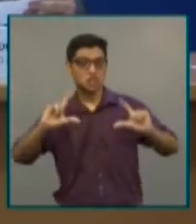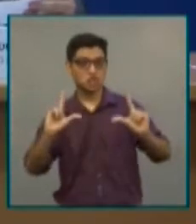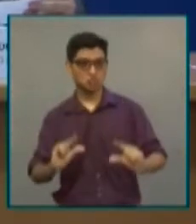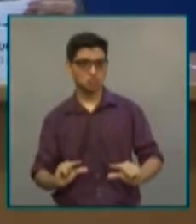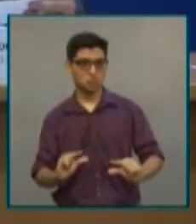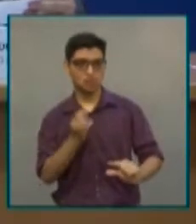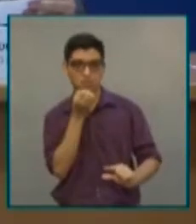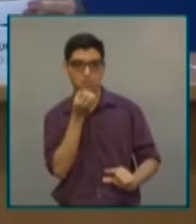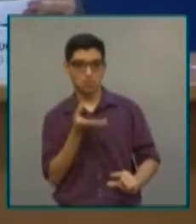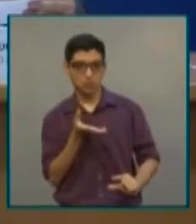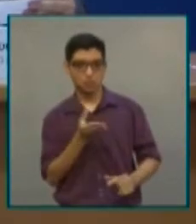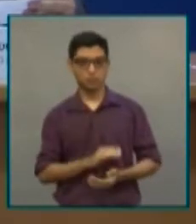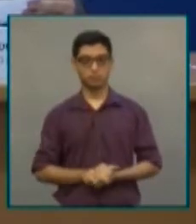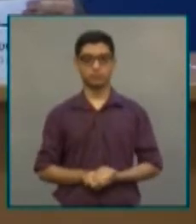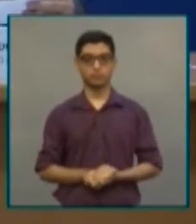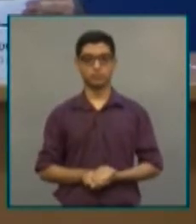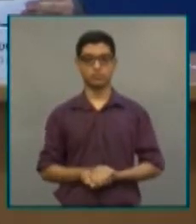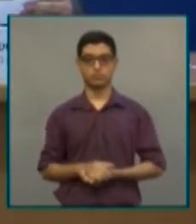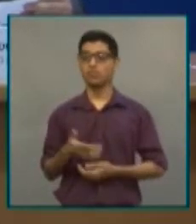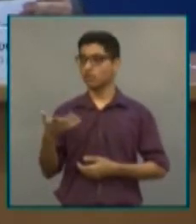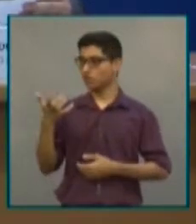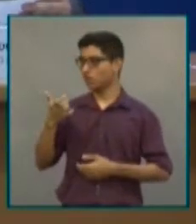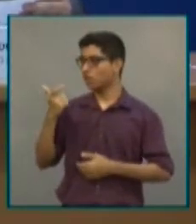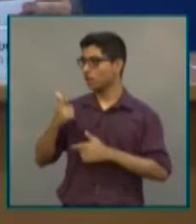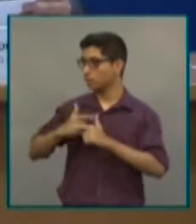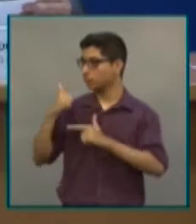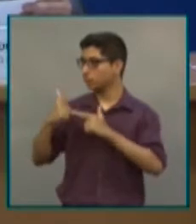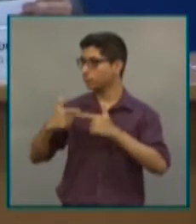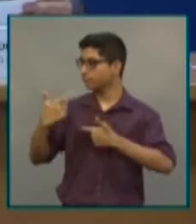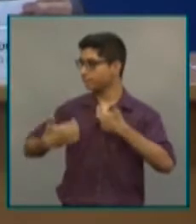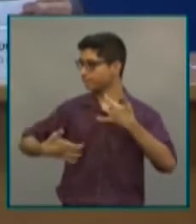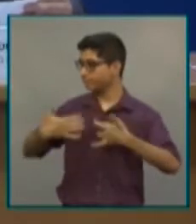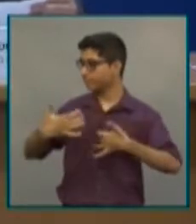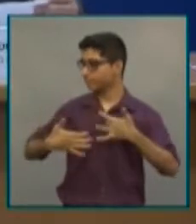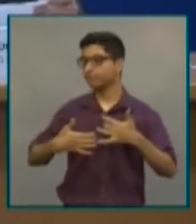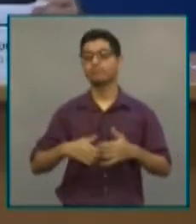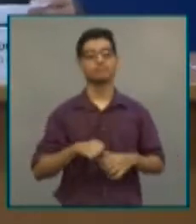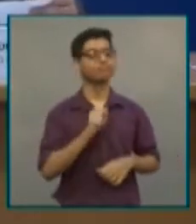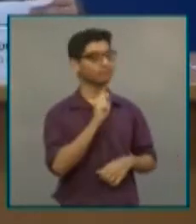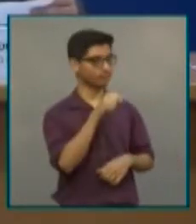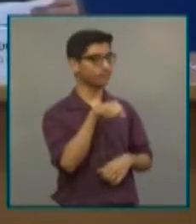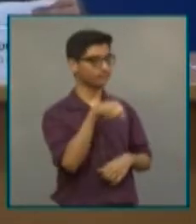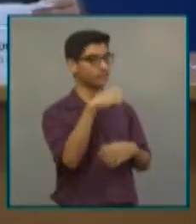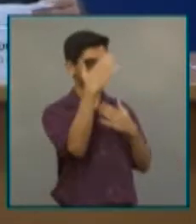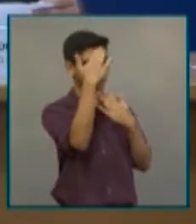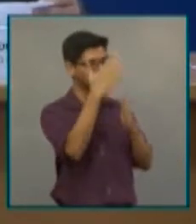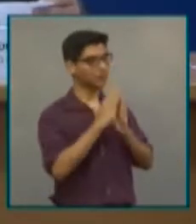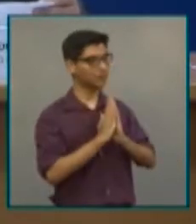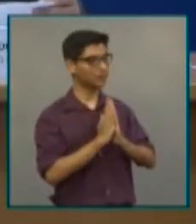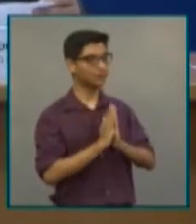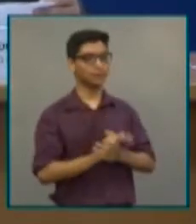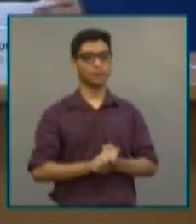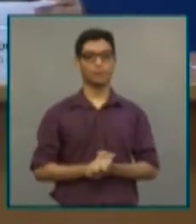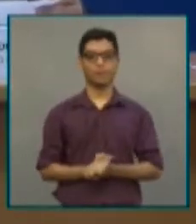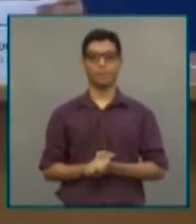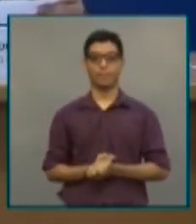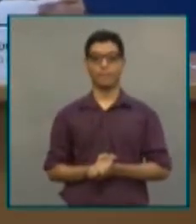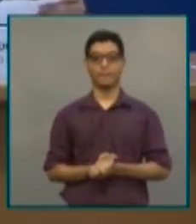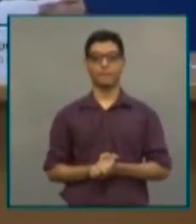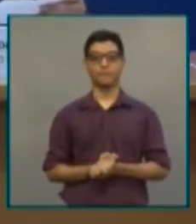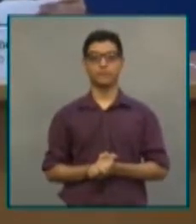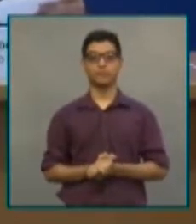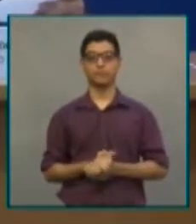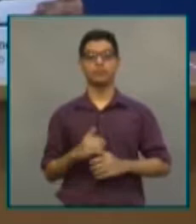técnico aqui. Por gentileza. Será solucionado. Muito obrigado. Por gentileza. Os momentos de crise